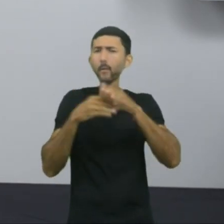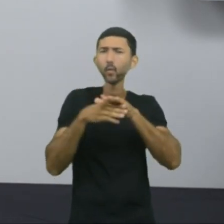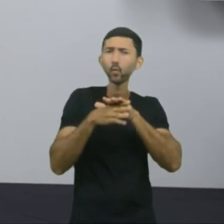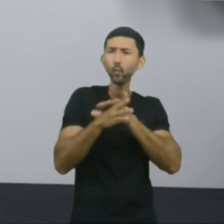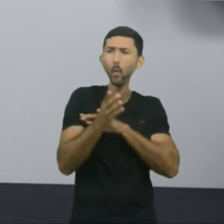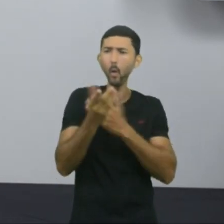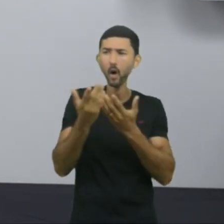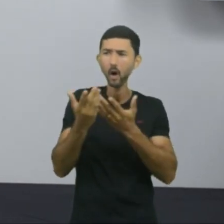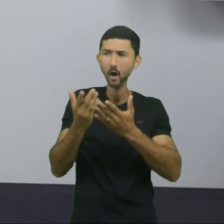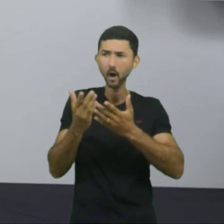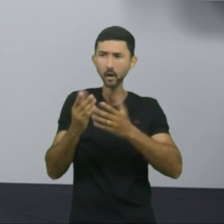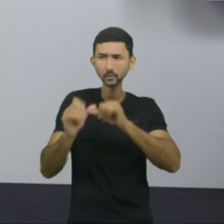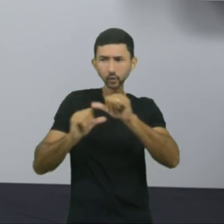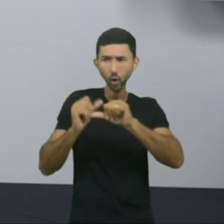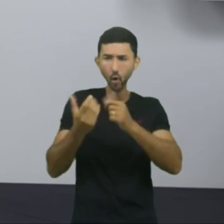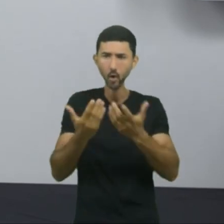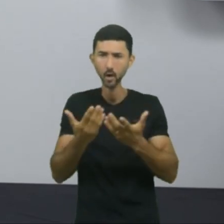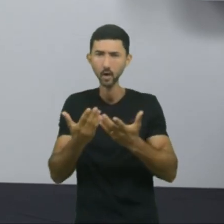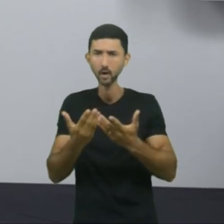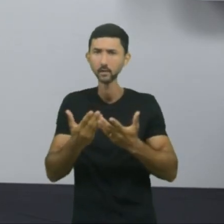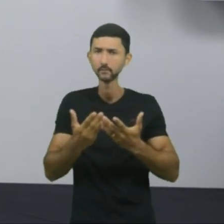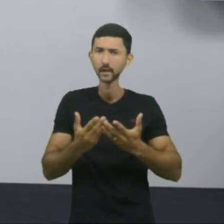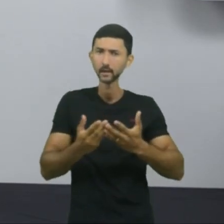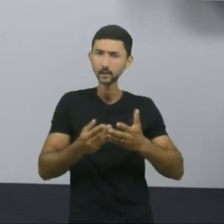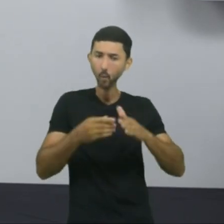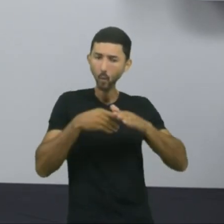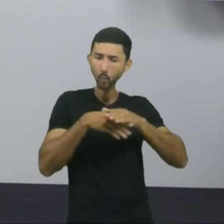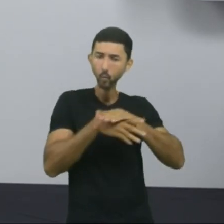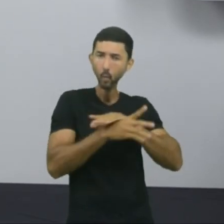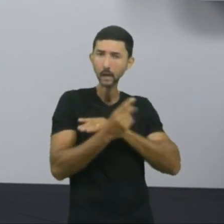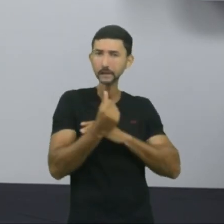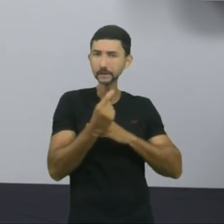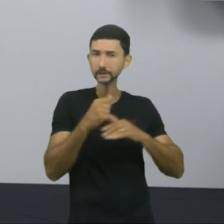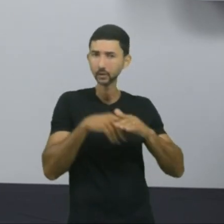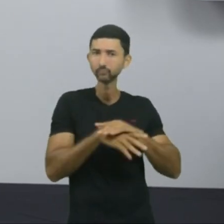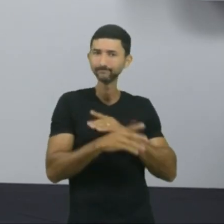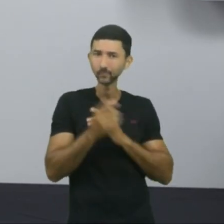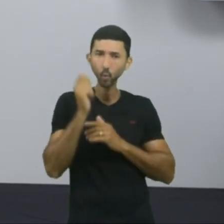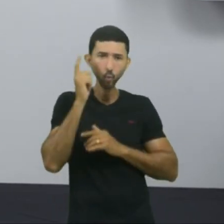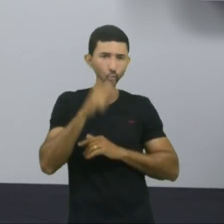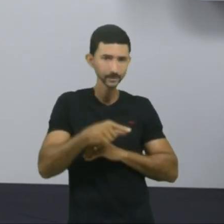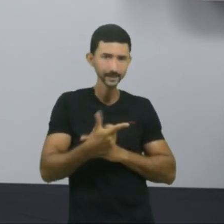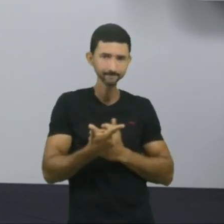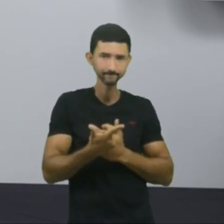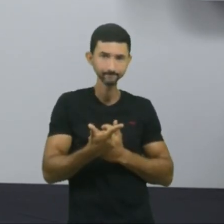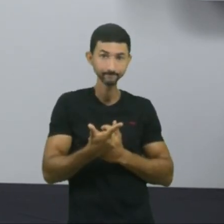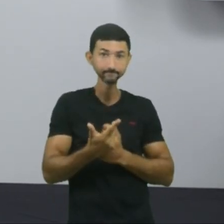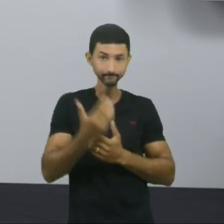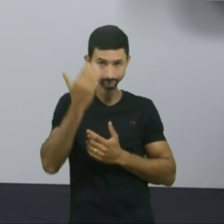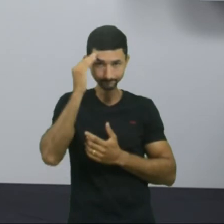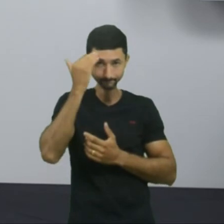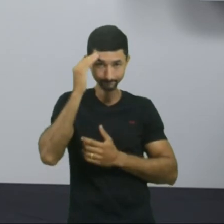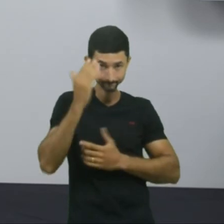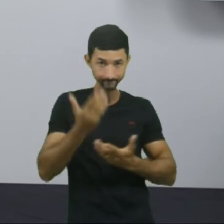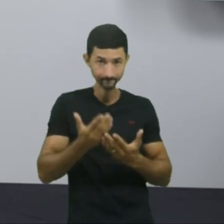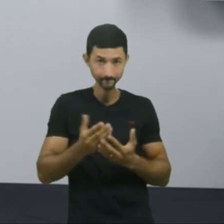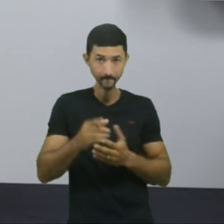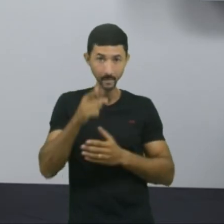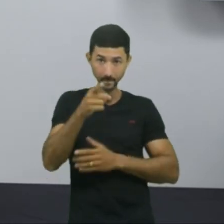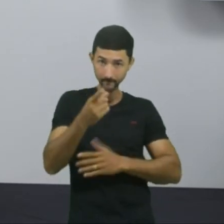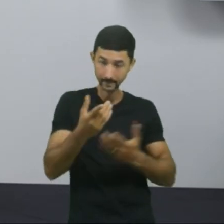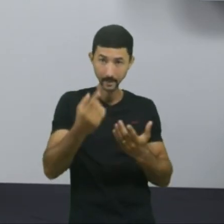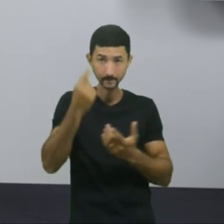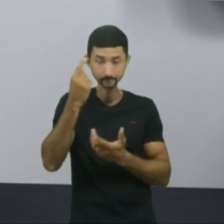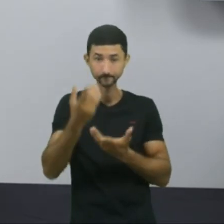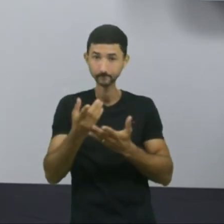posso modificar os meus hábitos para que eu possa economizar dinheiro. Certo? Então você fica com